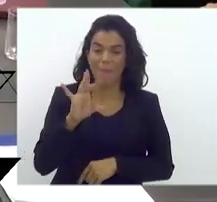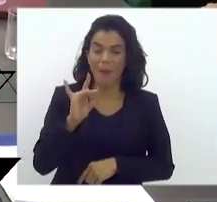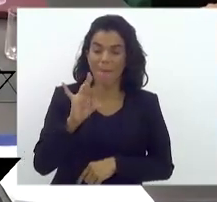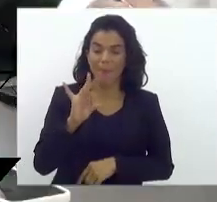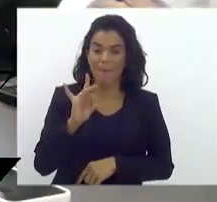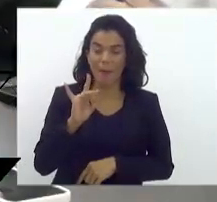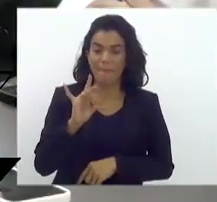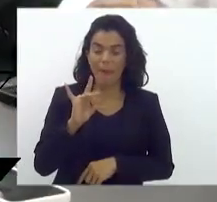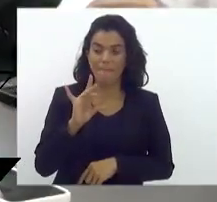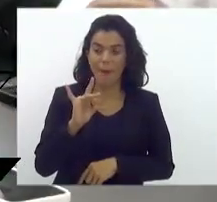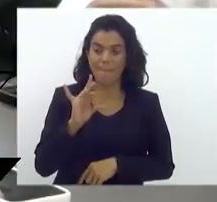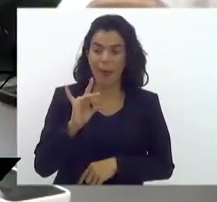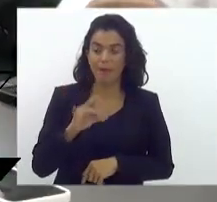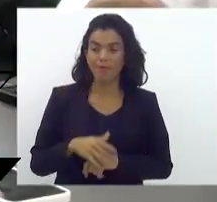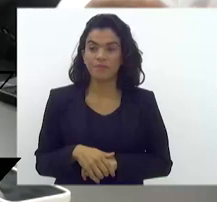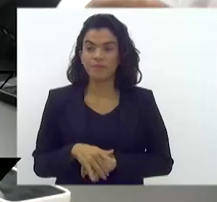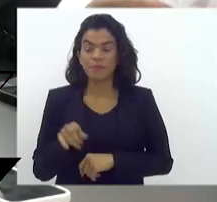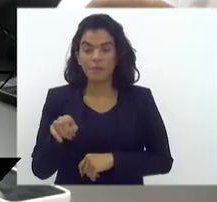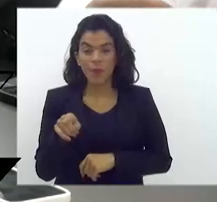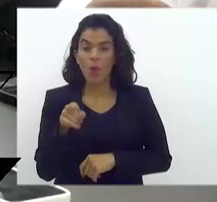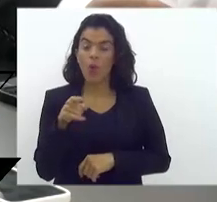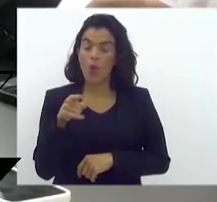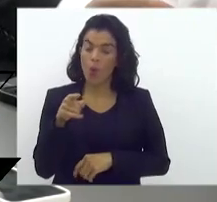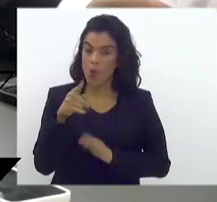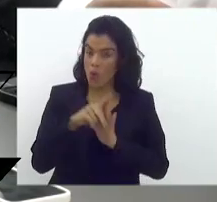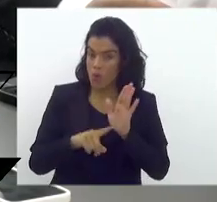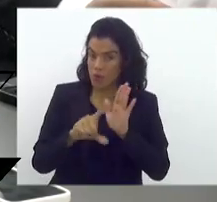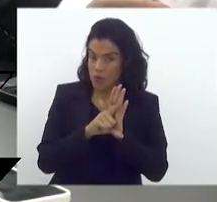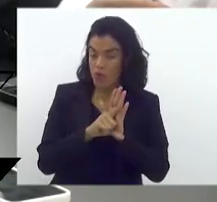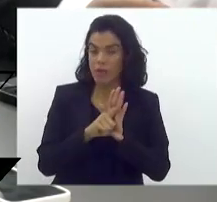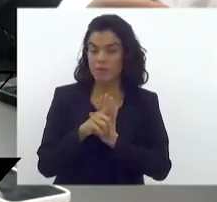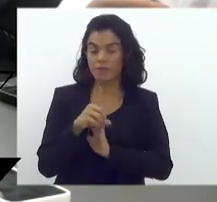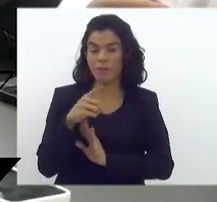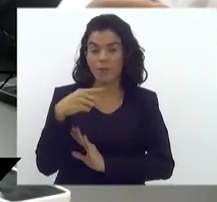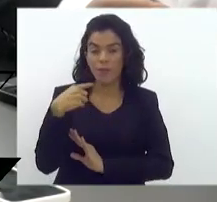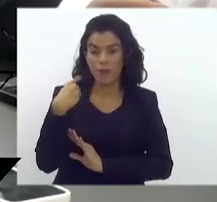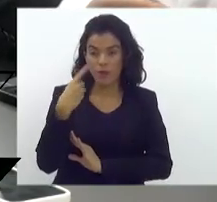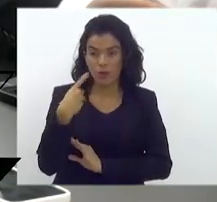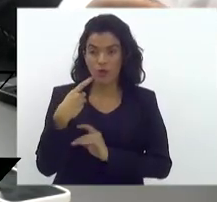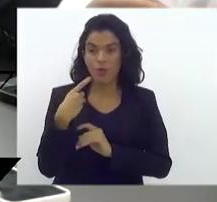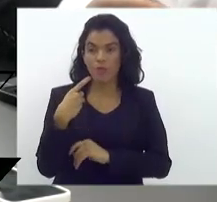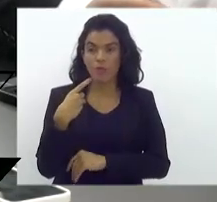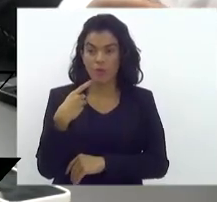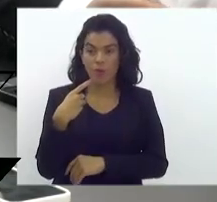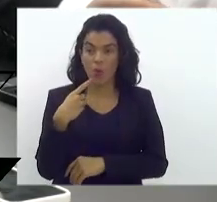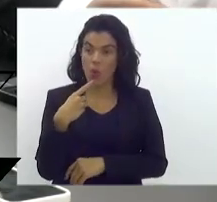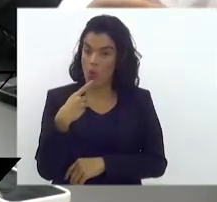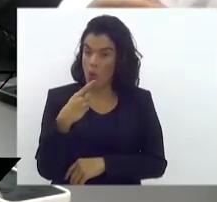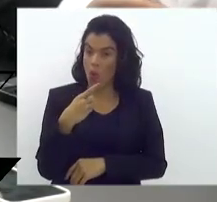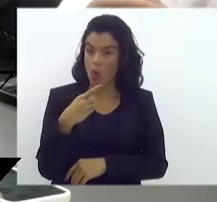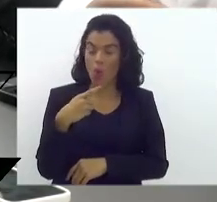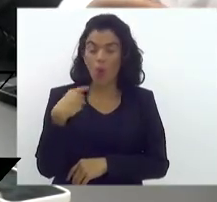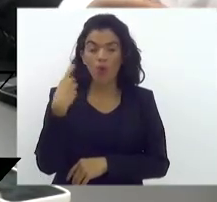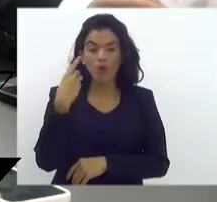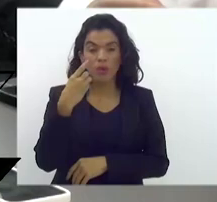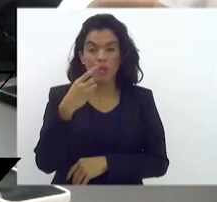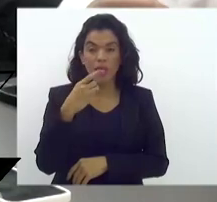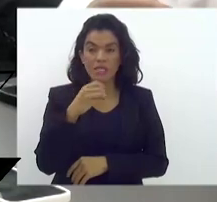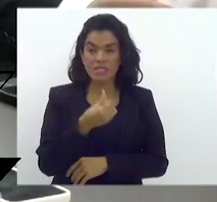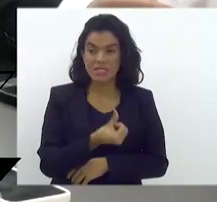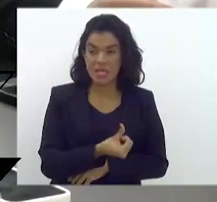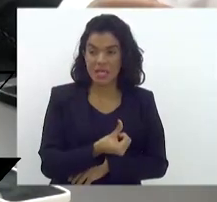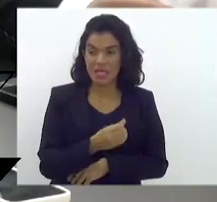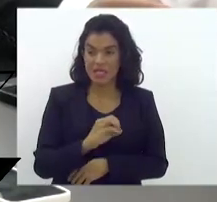o parecer, o projeto do deputado Deodato é antigo, anterior. Anterior. Haja vista que o projeto cantado pelo deputado Fred é o